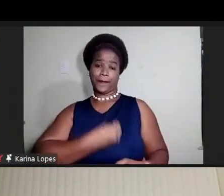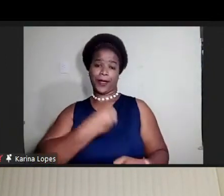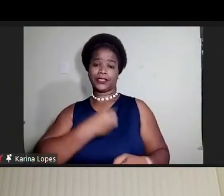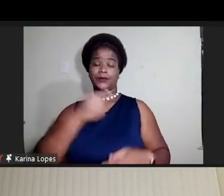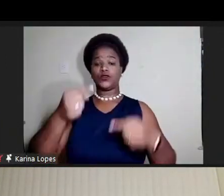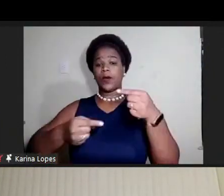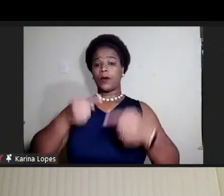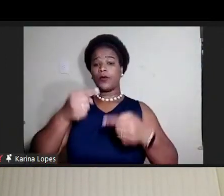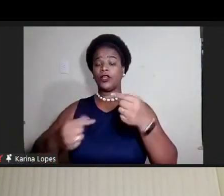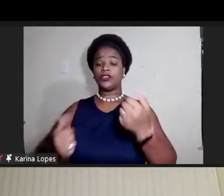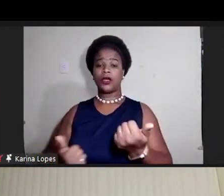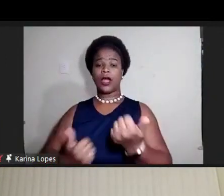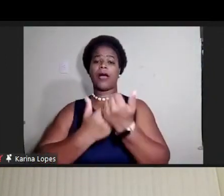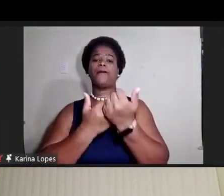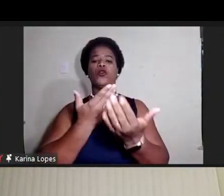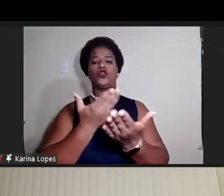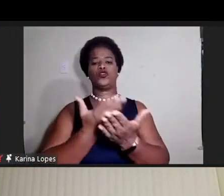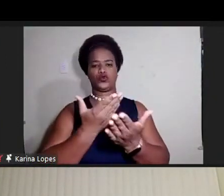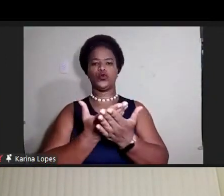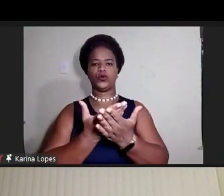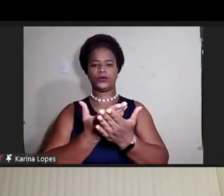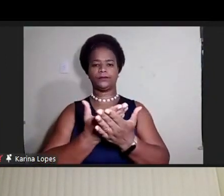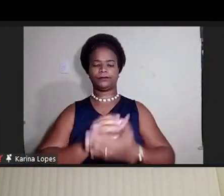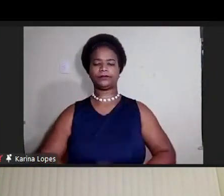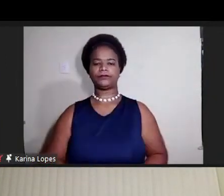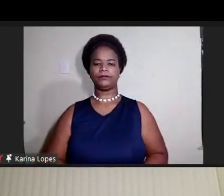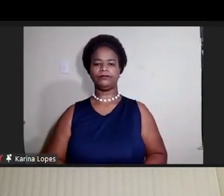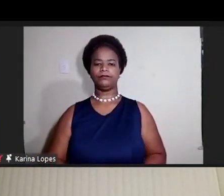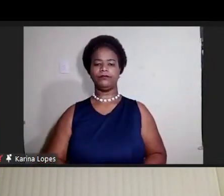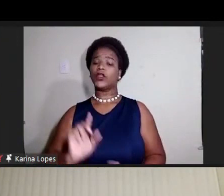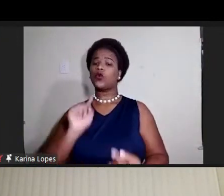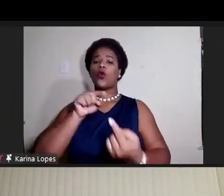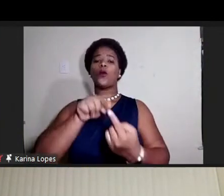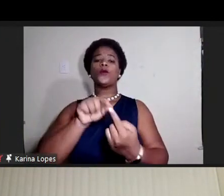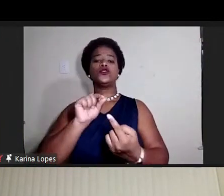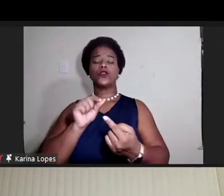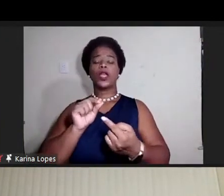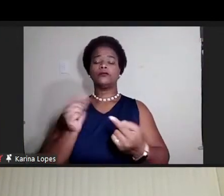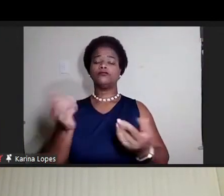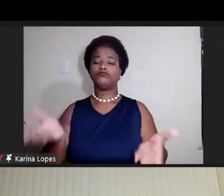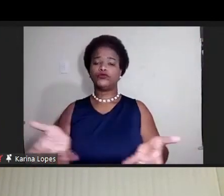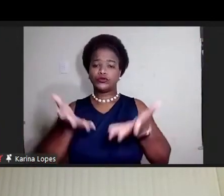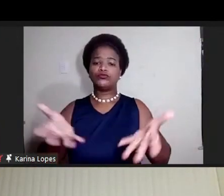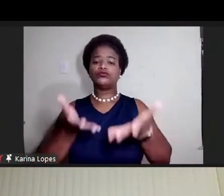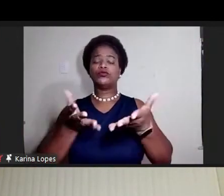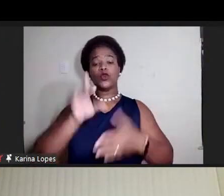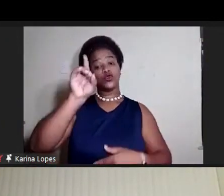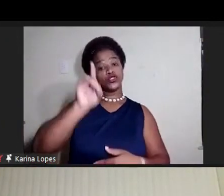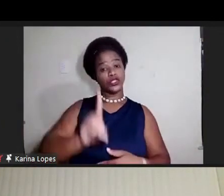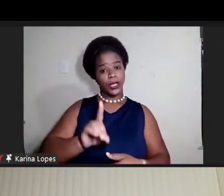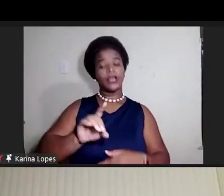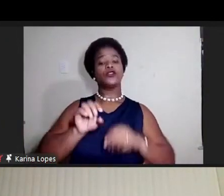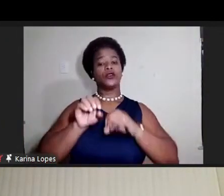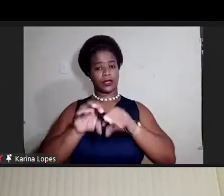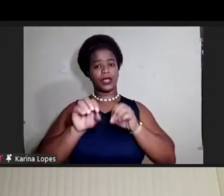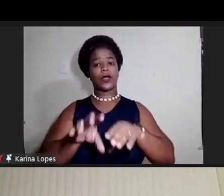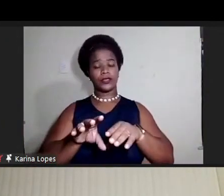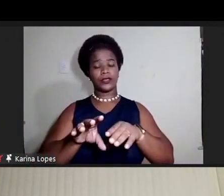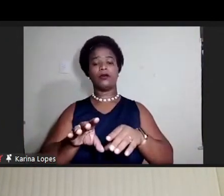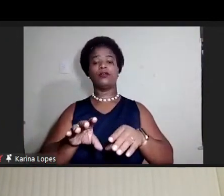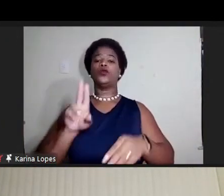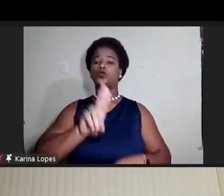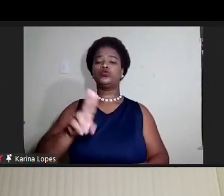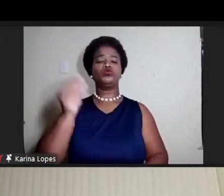assistência estudantil, visa garantir a fruição do direito à educação mediante a oferta de infraestrutura